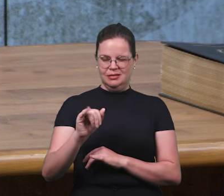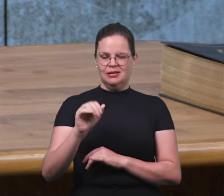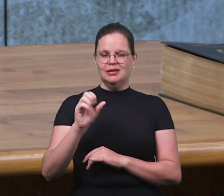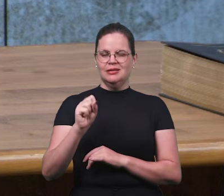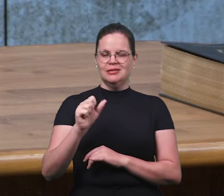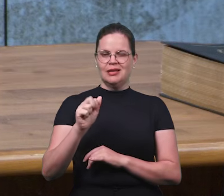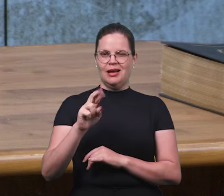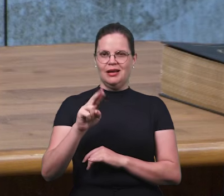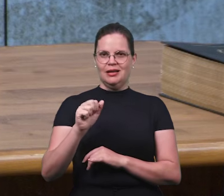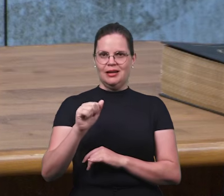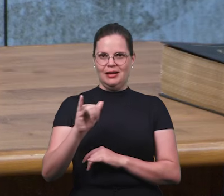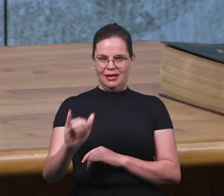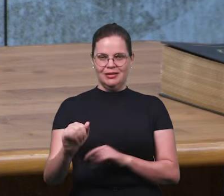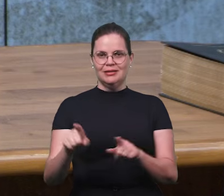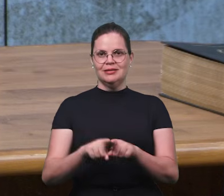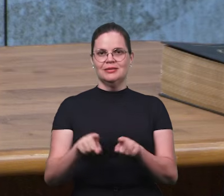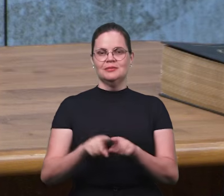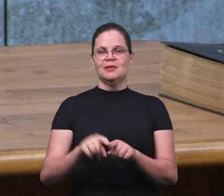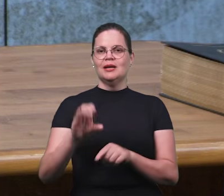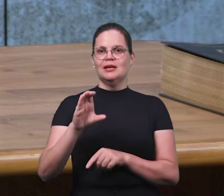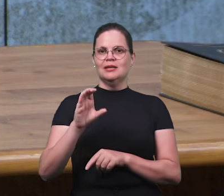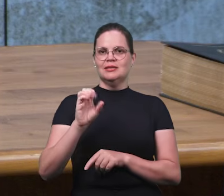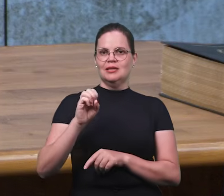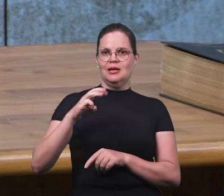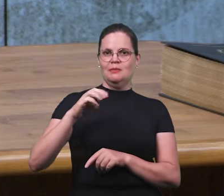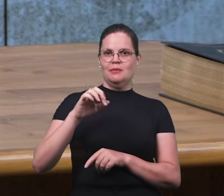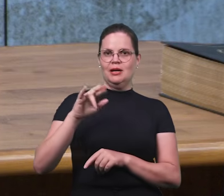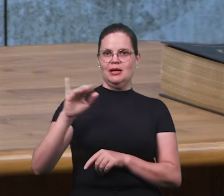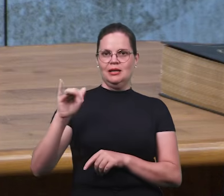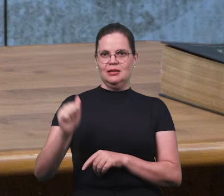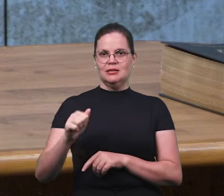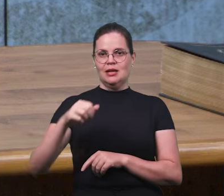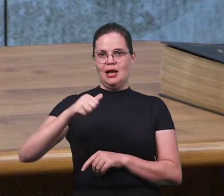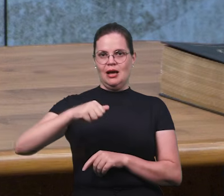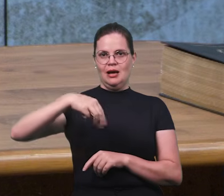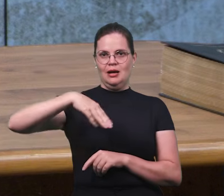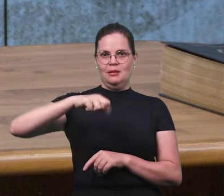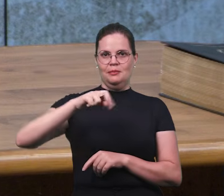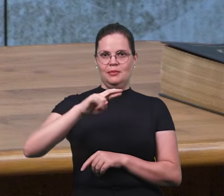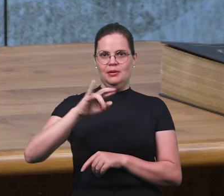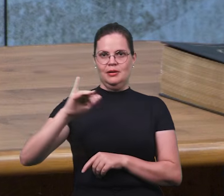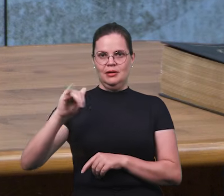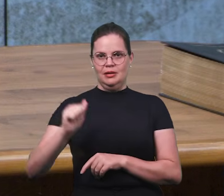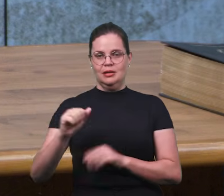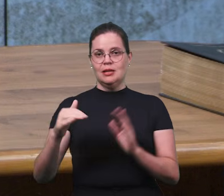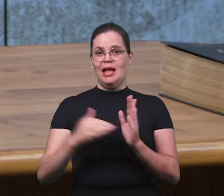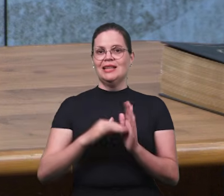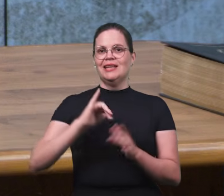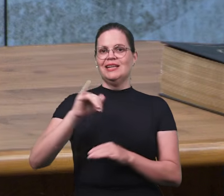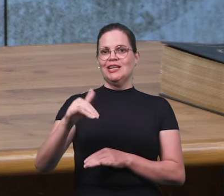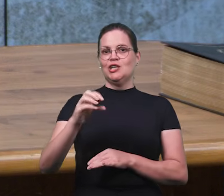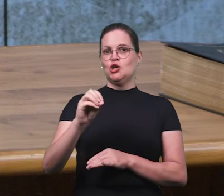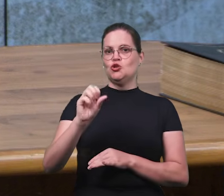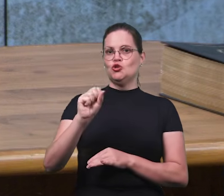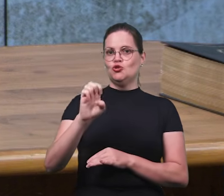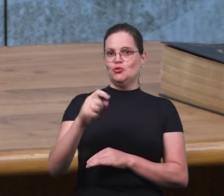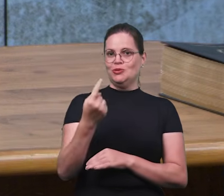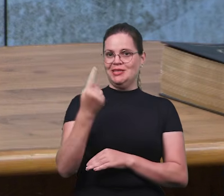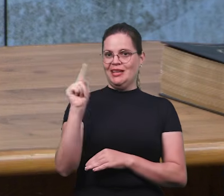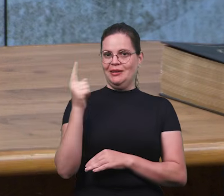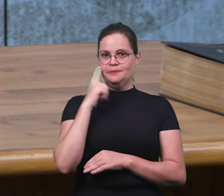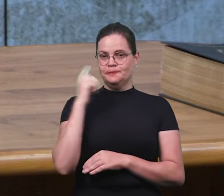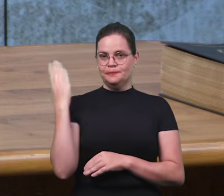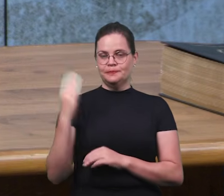Selemias, Semarias, Salum, Amarias, José. Dos filhos de